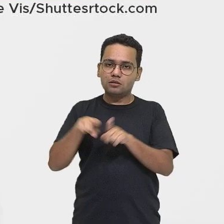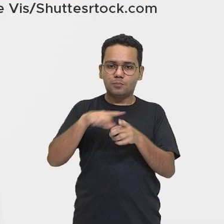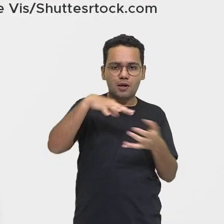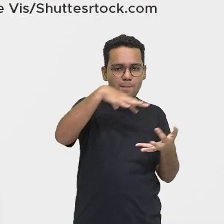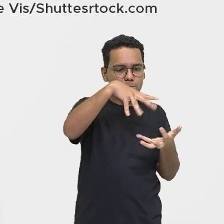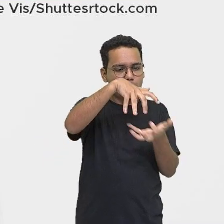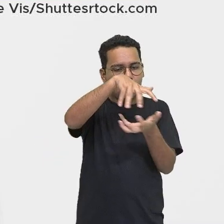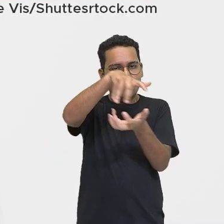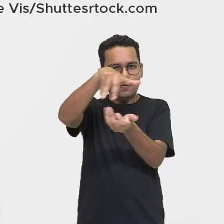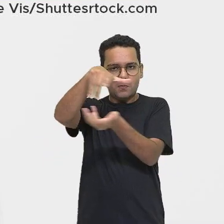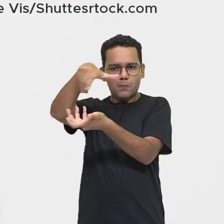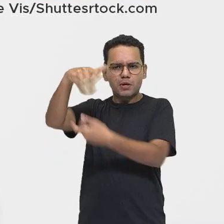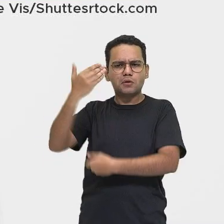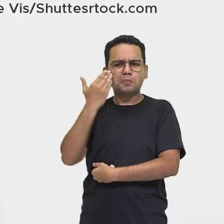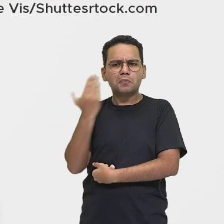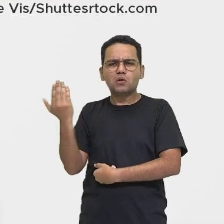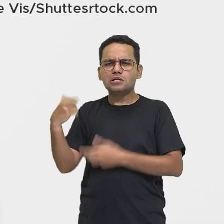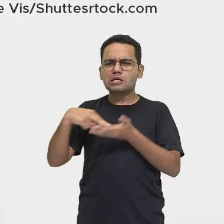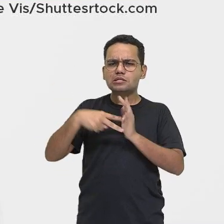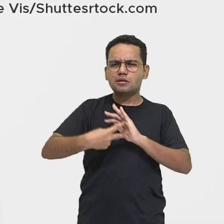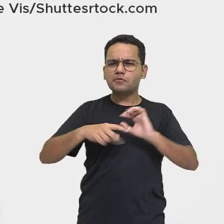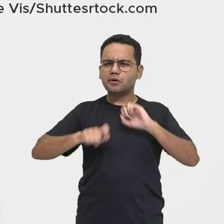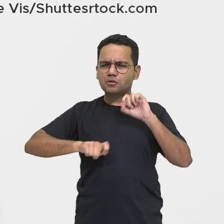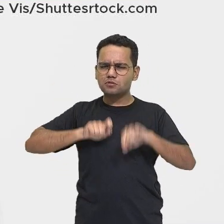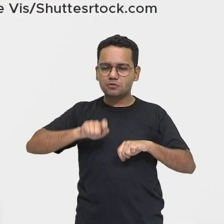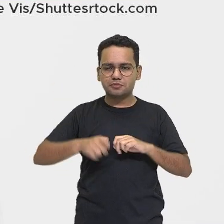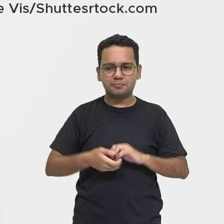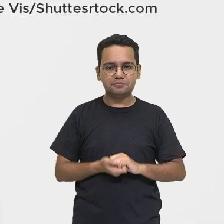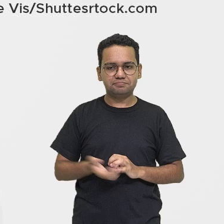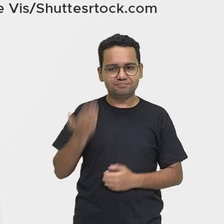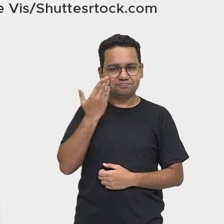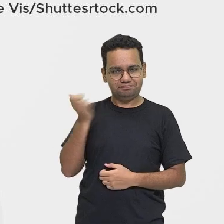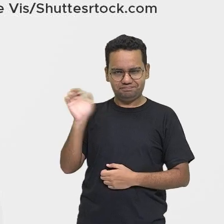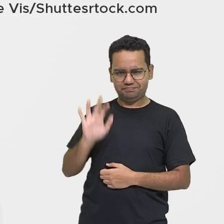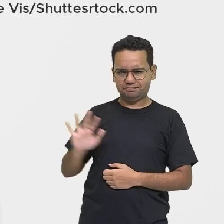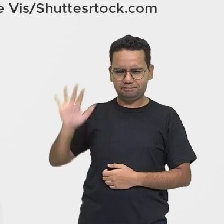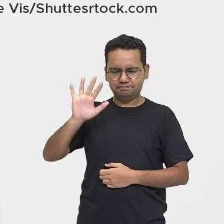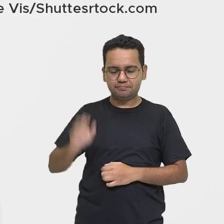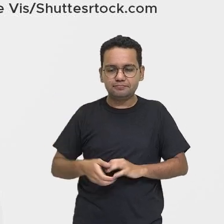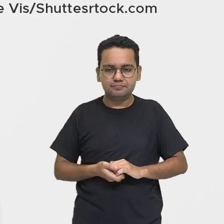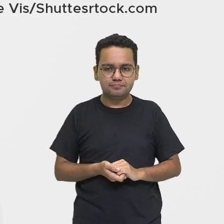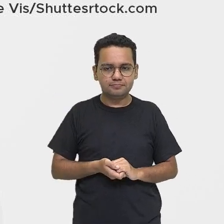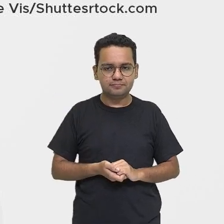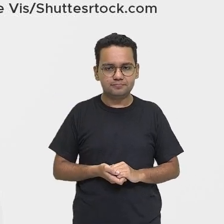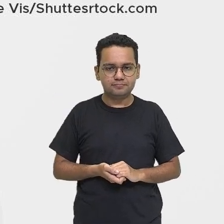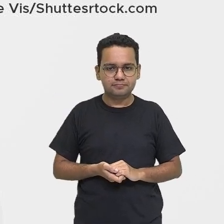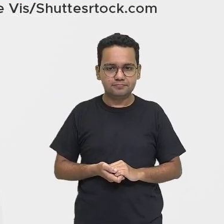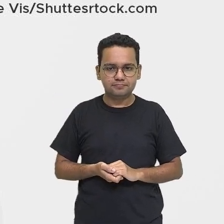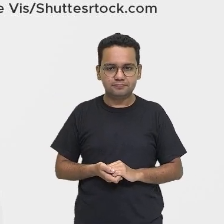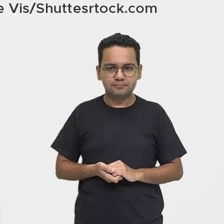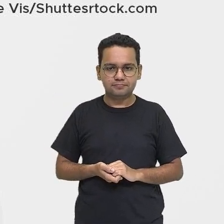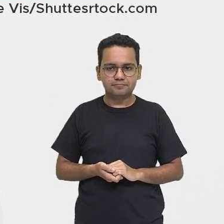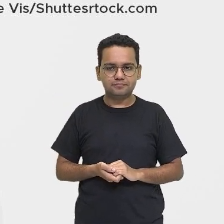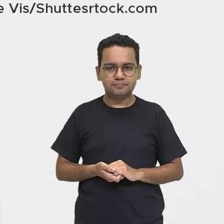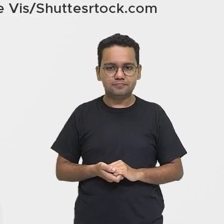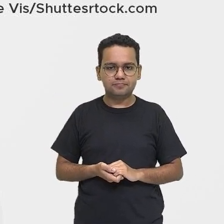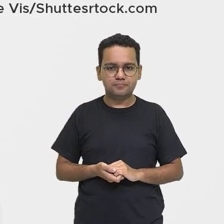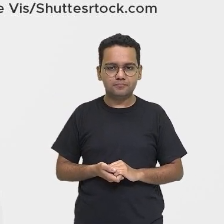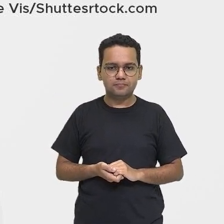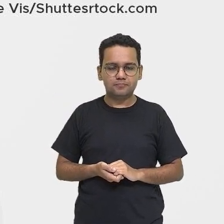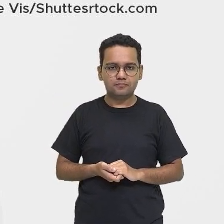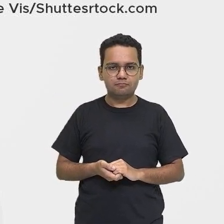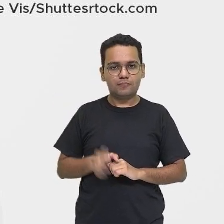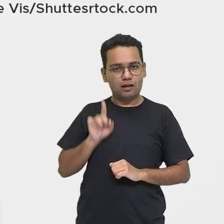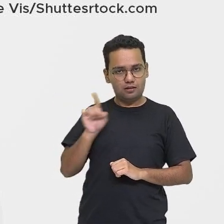E o que é o movimento planetário? Você observa aí nessa imagem o que temos aí que, por